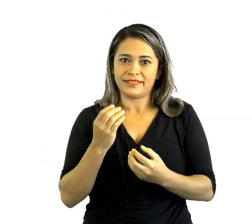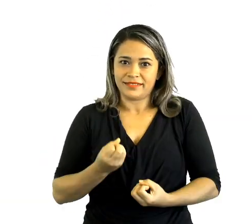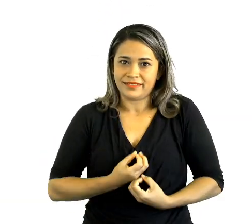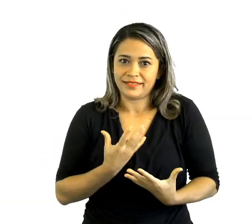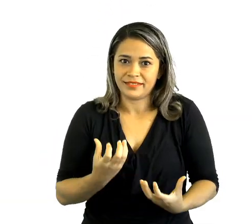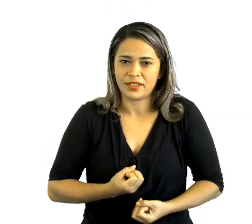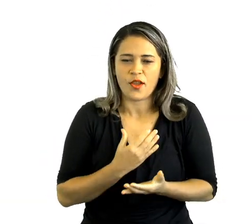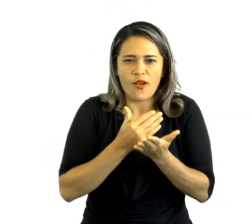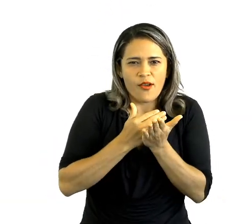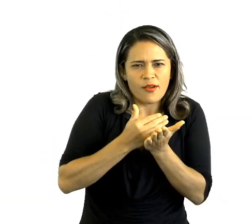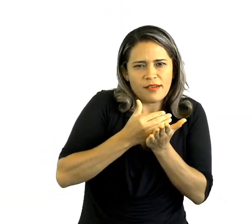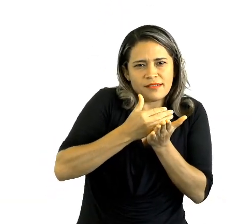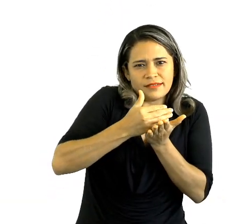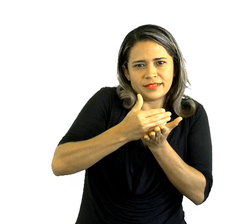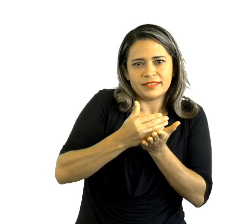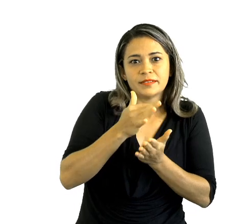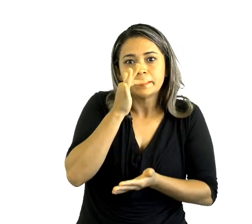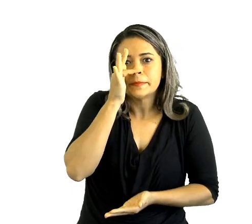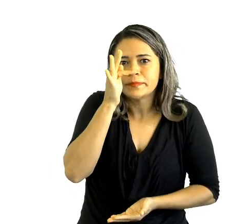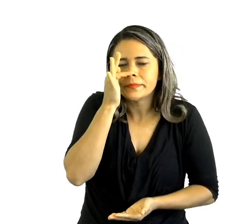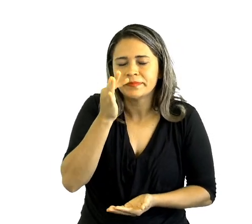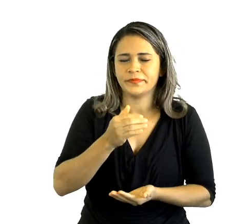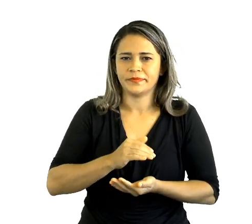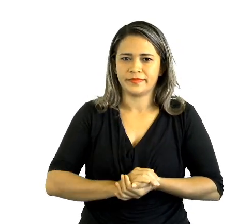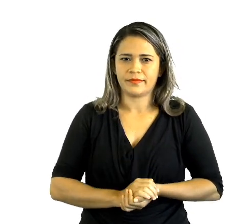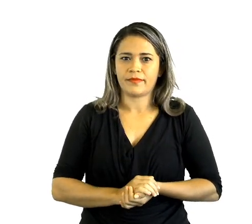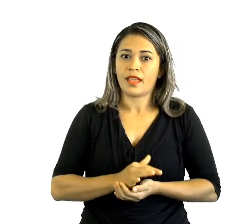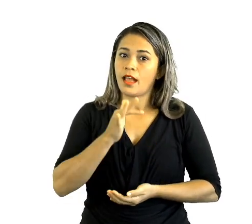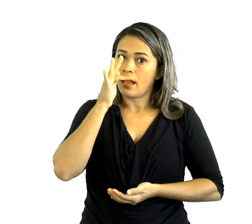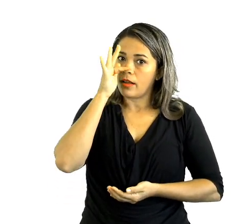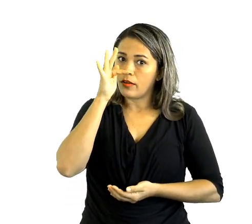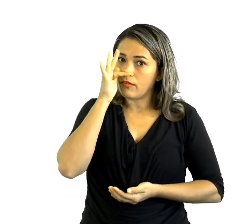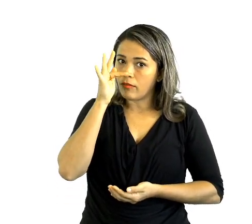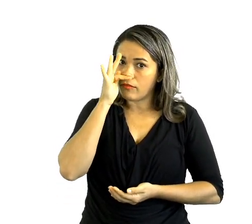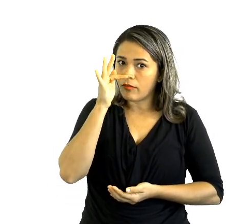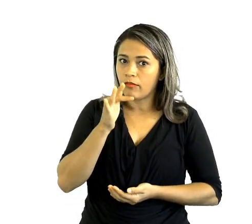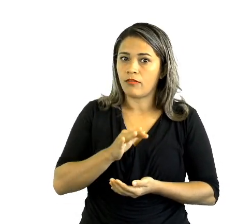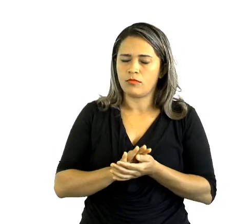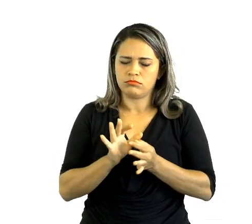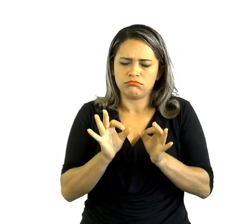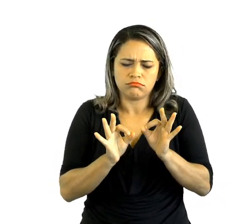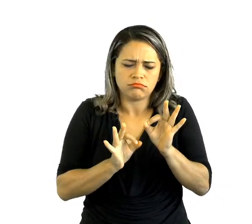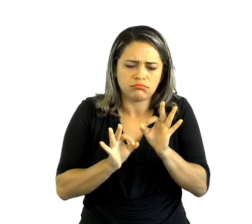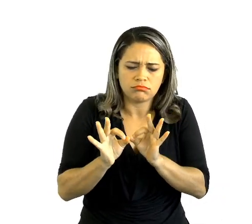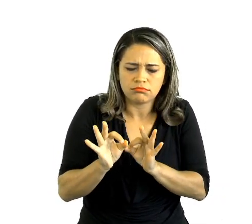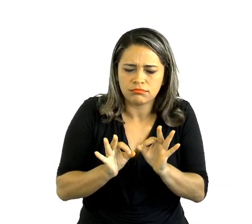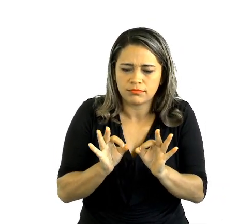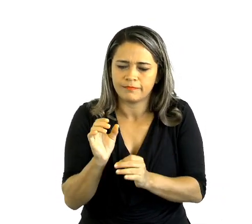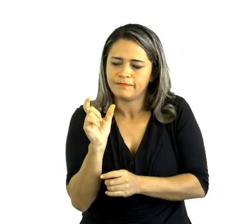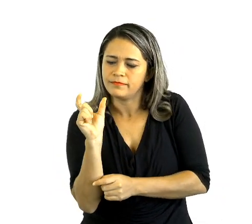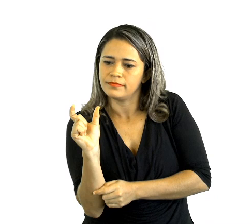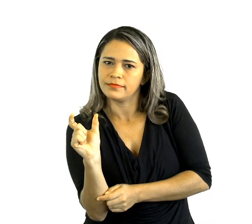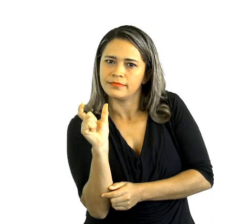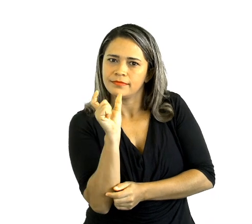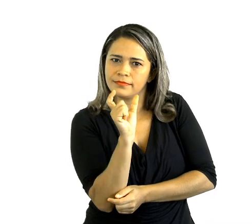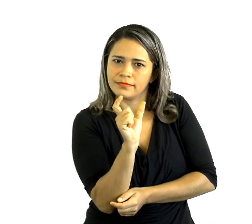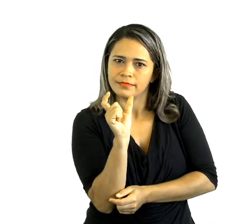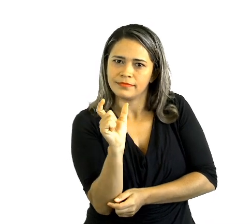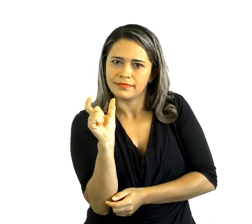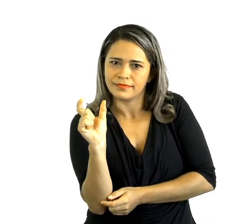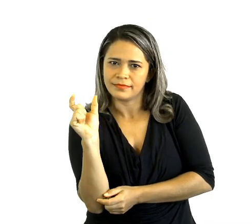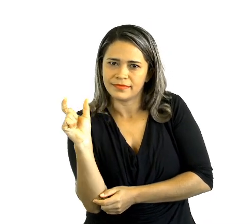Começando pela flor. A flor, ela é formada pela organização das palavras. As palavras, elas